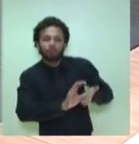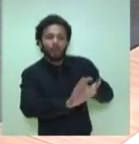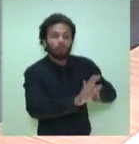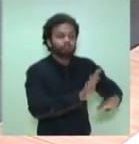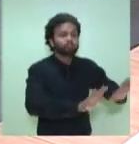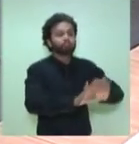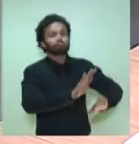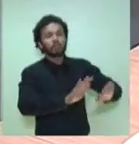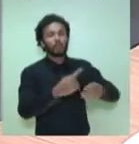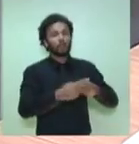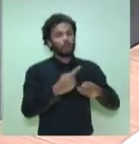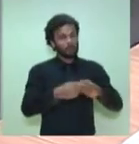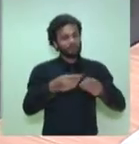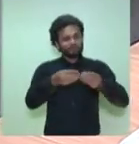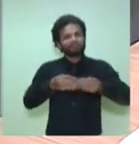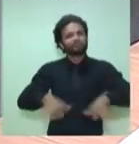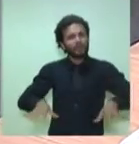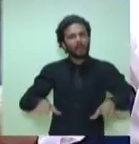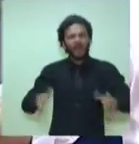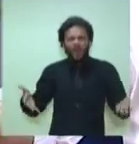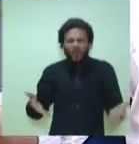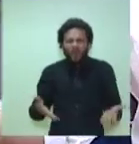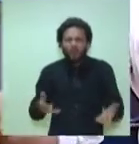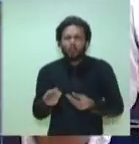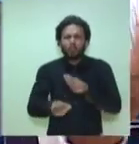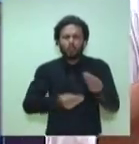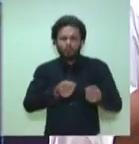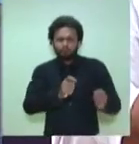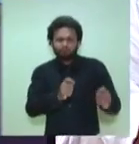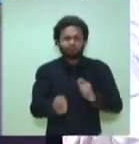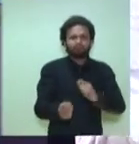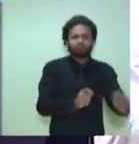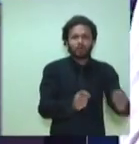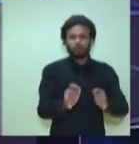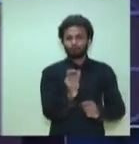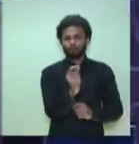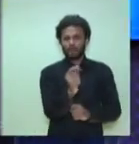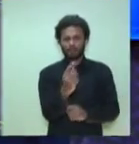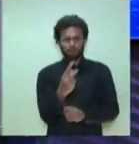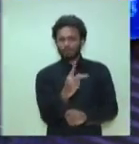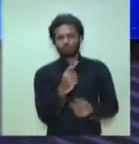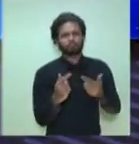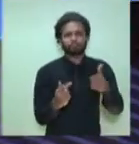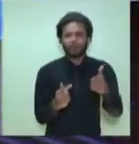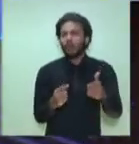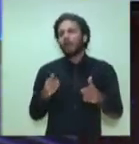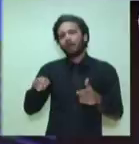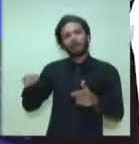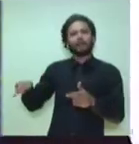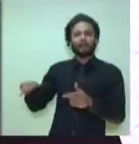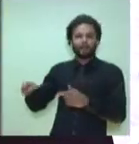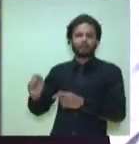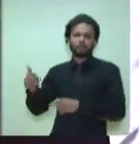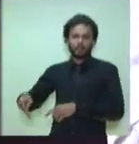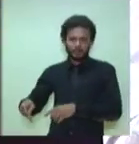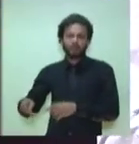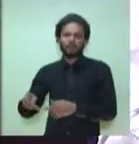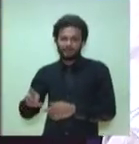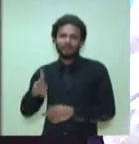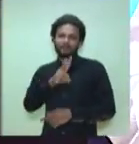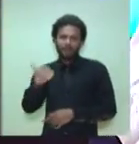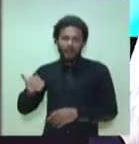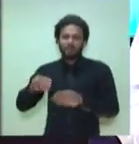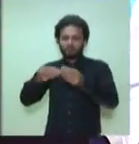cuidado. Porque prejuízo nessa jogatina do mercado financeiro com o dinheiro do servidor pode gerar instabilidade no pagamento de